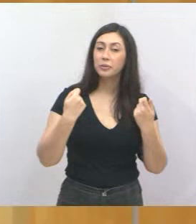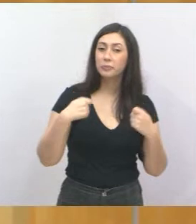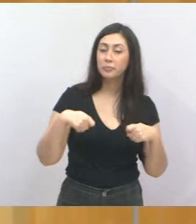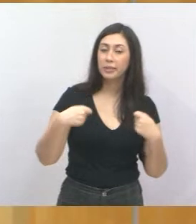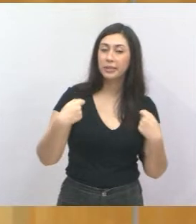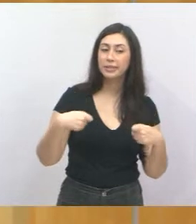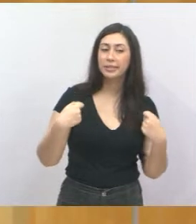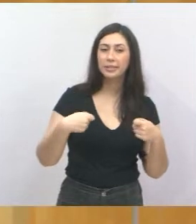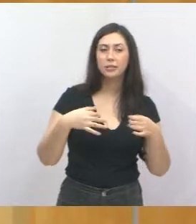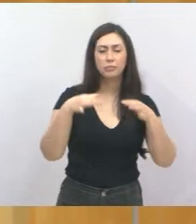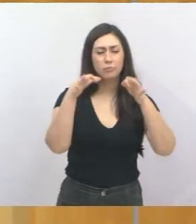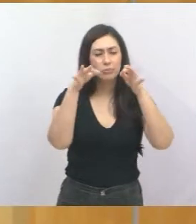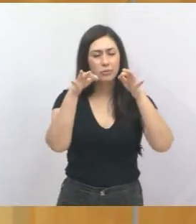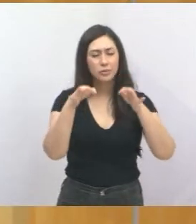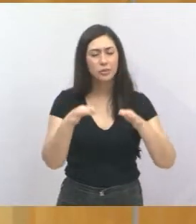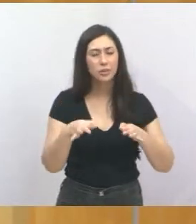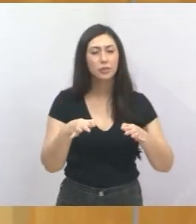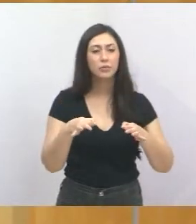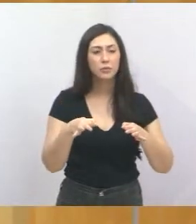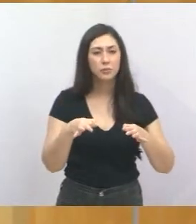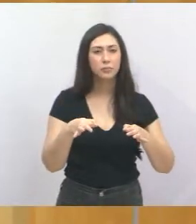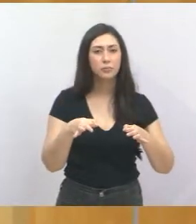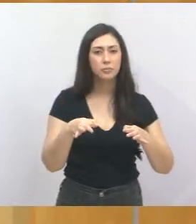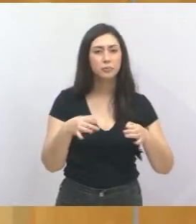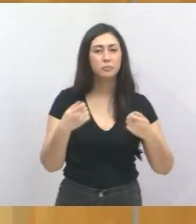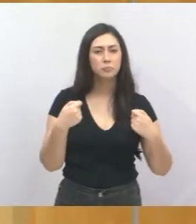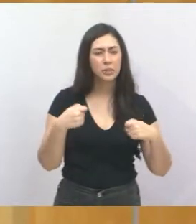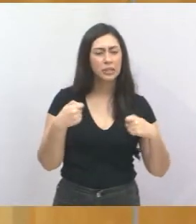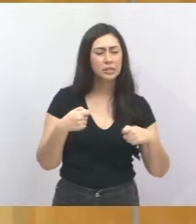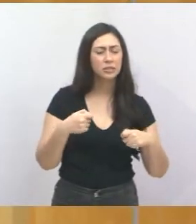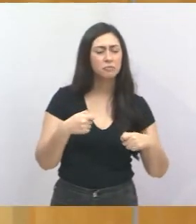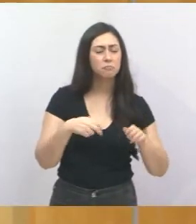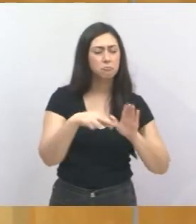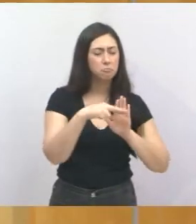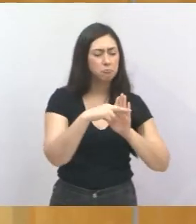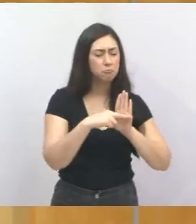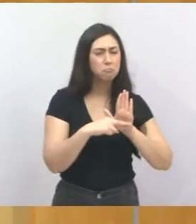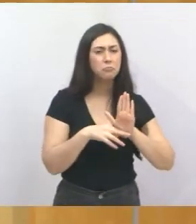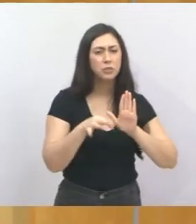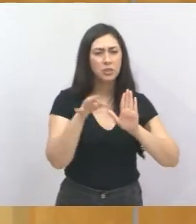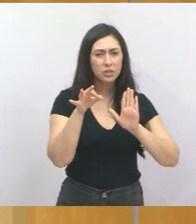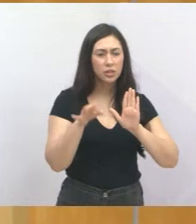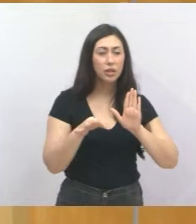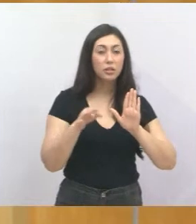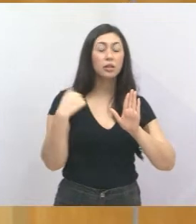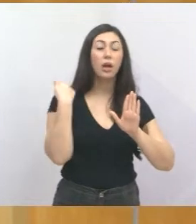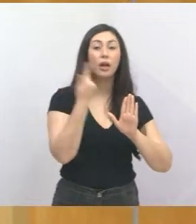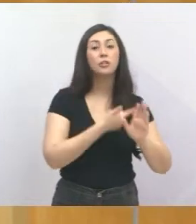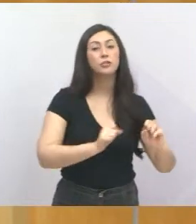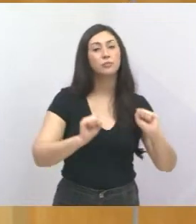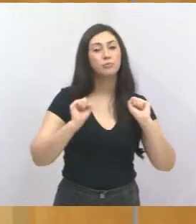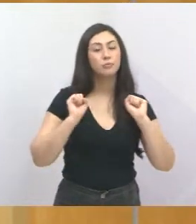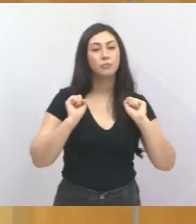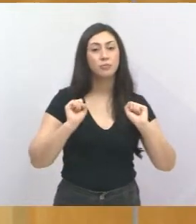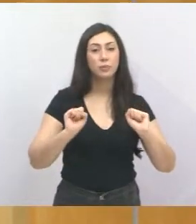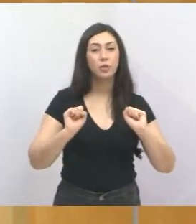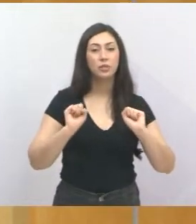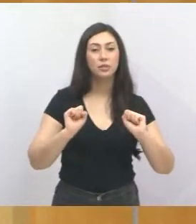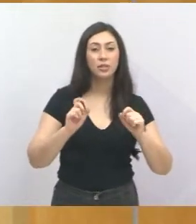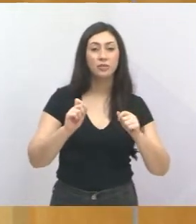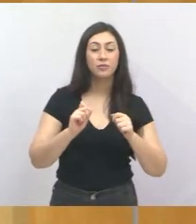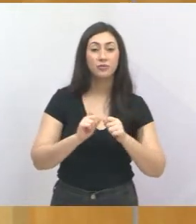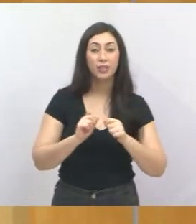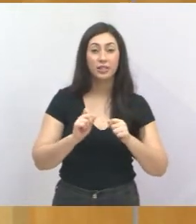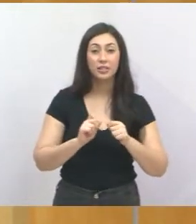com coerência, isso tem que ser feito com critérios, para que a gente possa